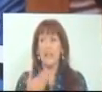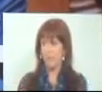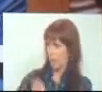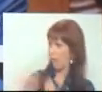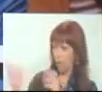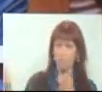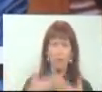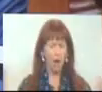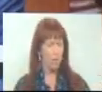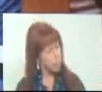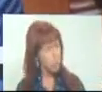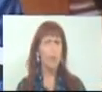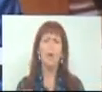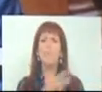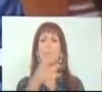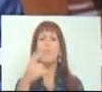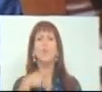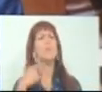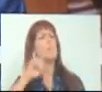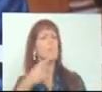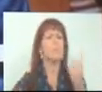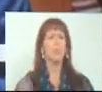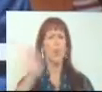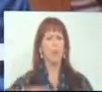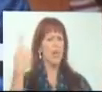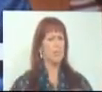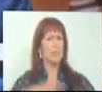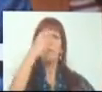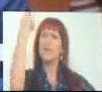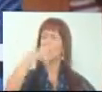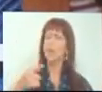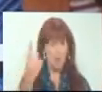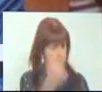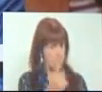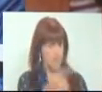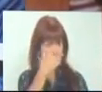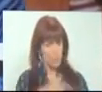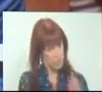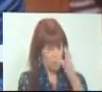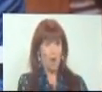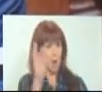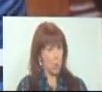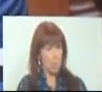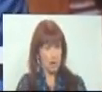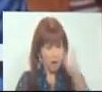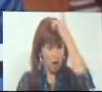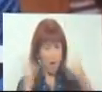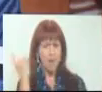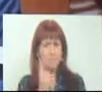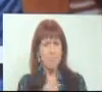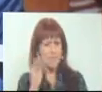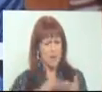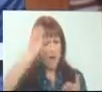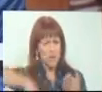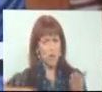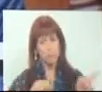que nos deixaram. Muitos dos que se insurgem hoje com as rendas da energia são os mesmos que as criaram. São os mesmos